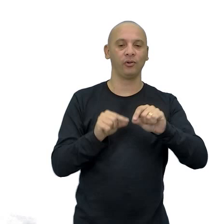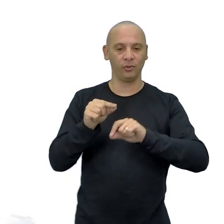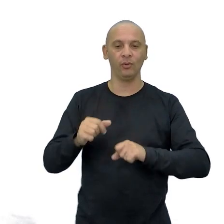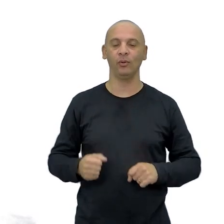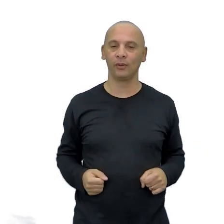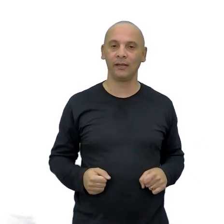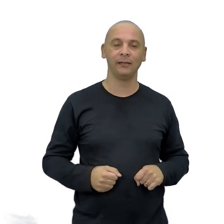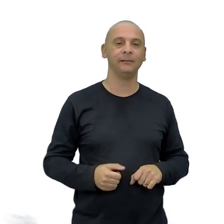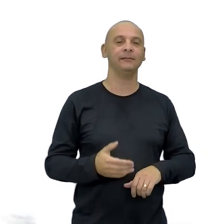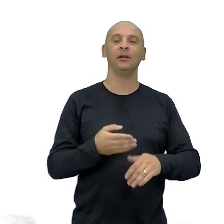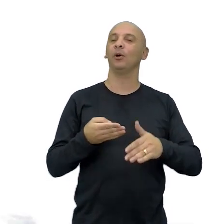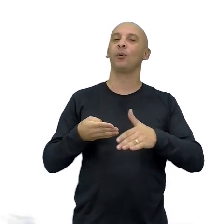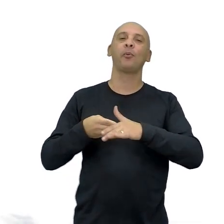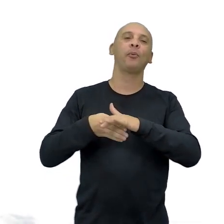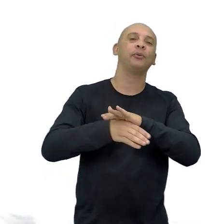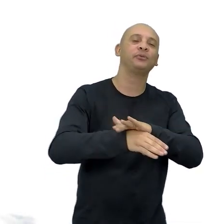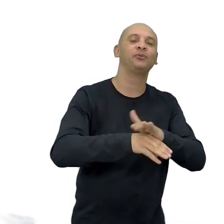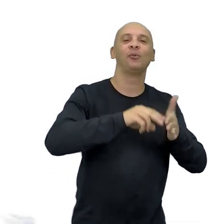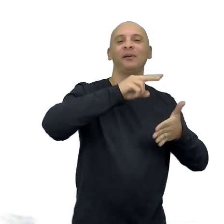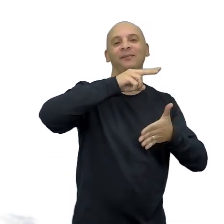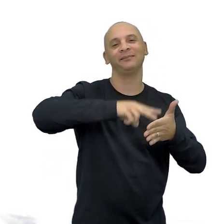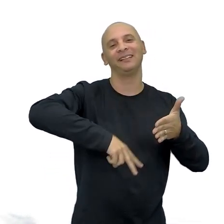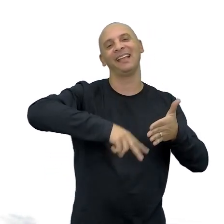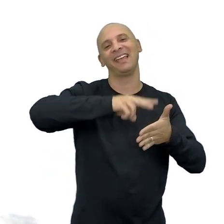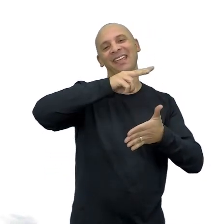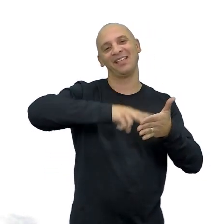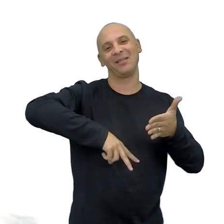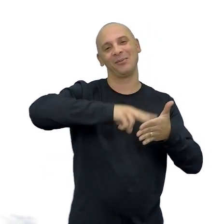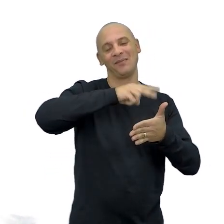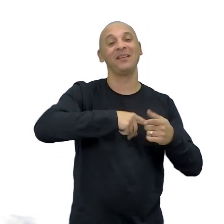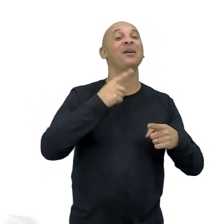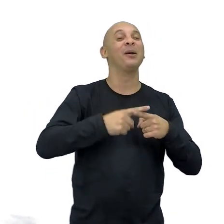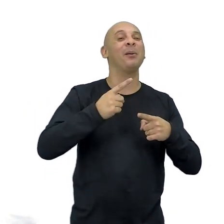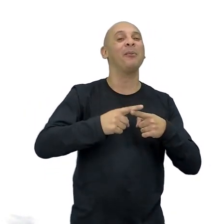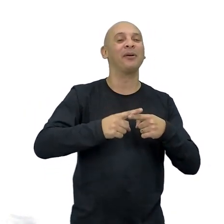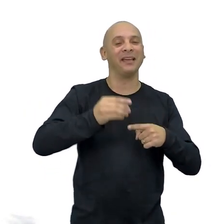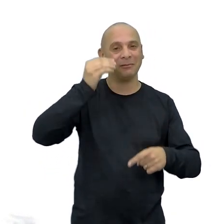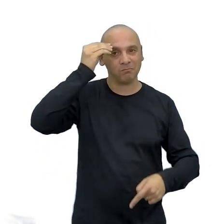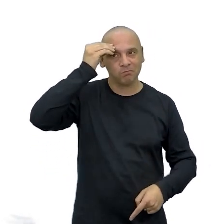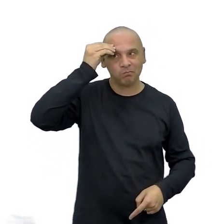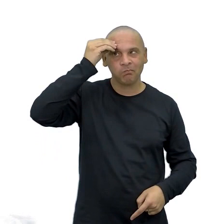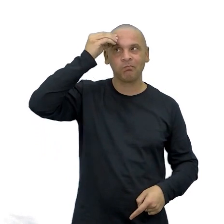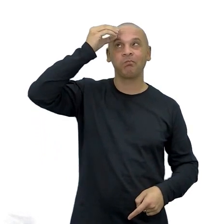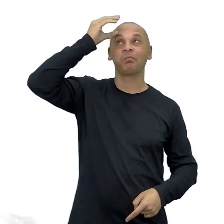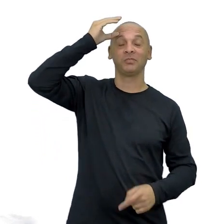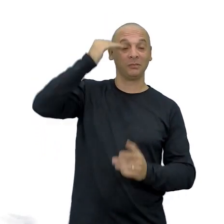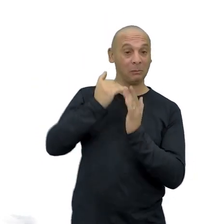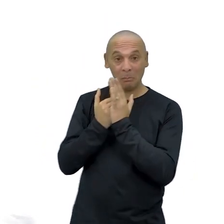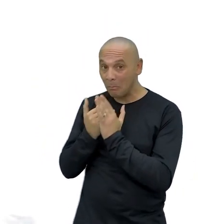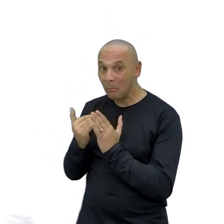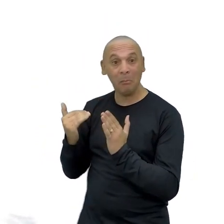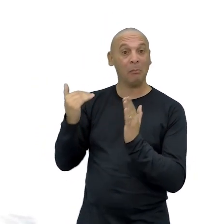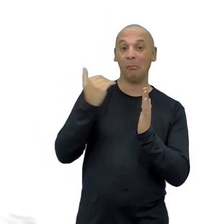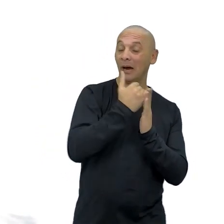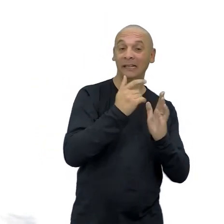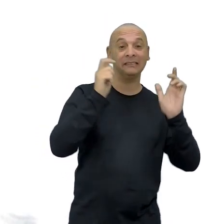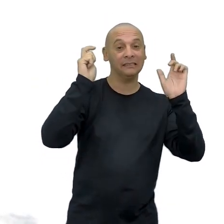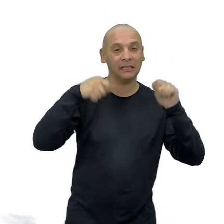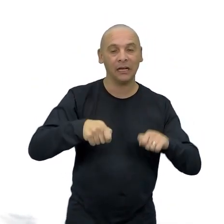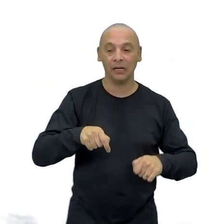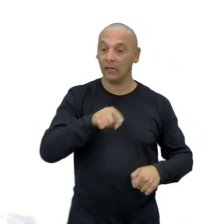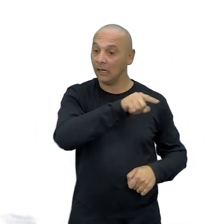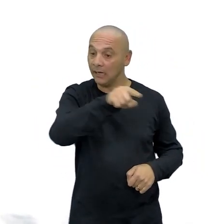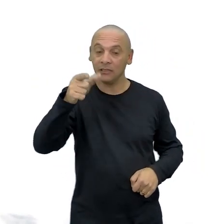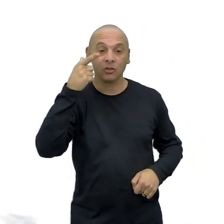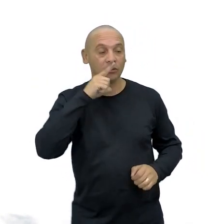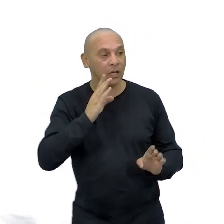constantemente práticas leitoras para ampliação dos conhecimentos cognitivos e de mundo, tornando-os mais críticos